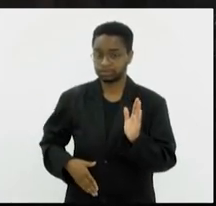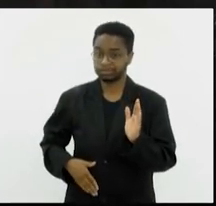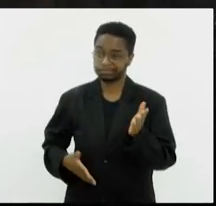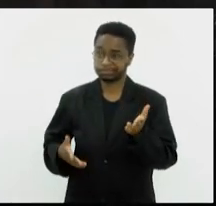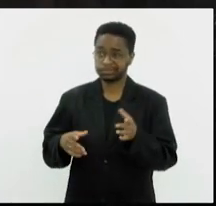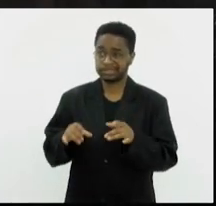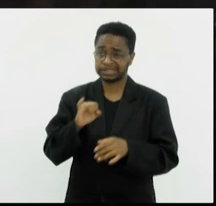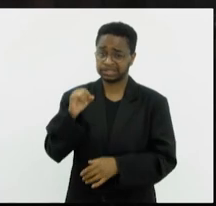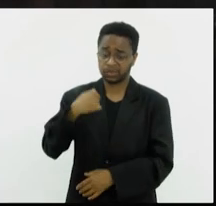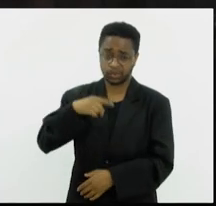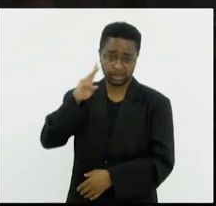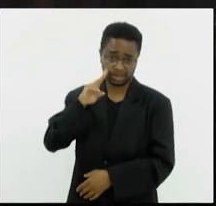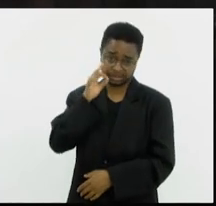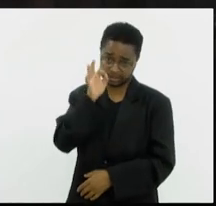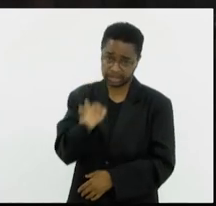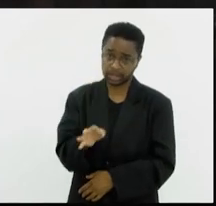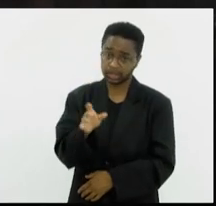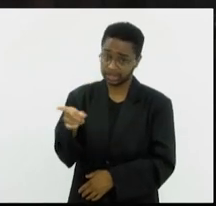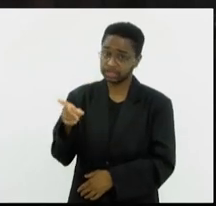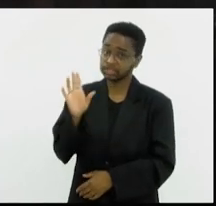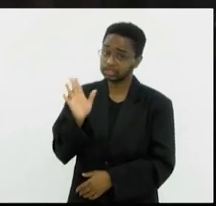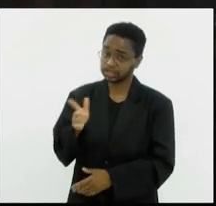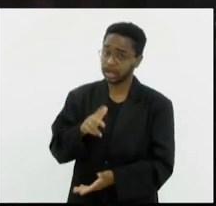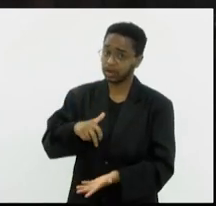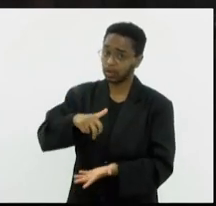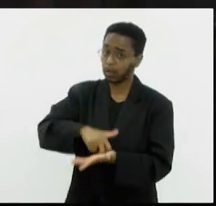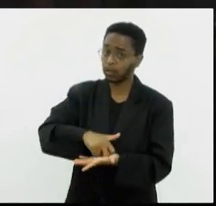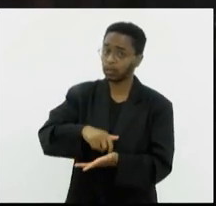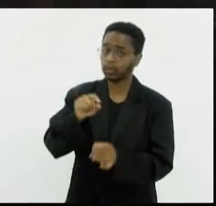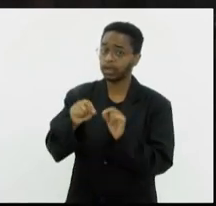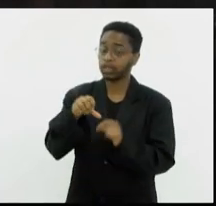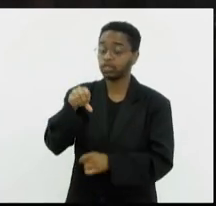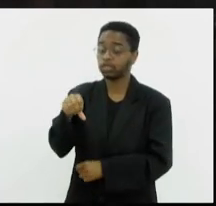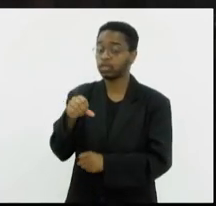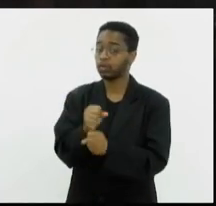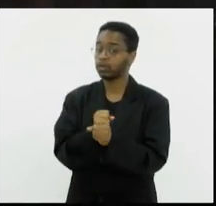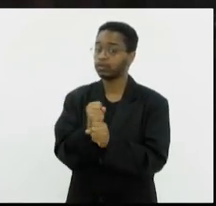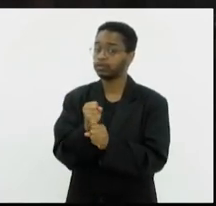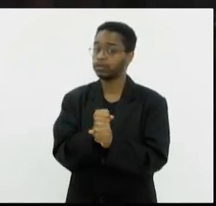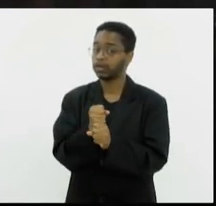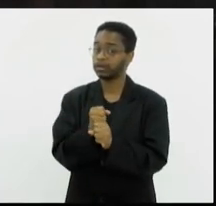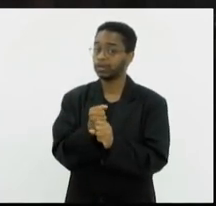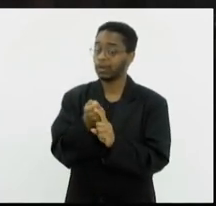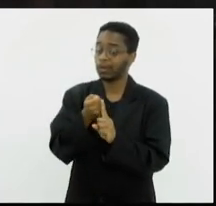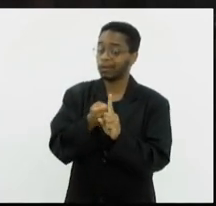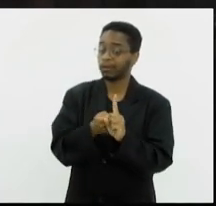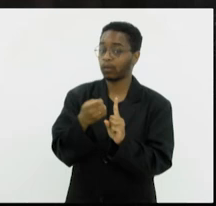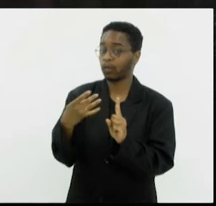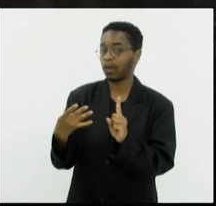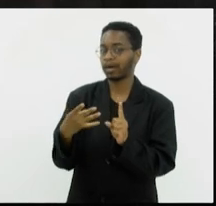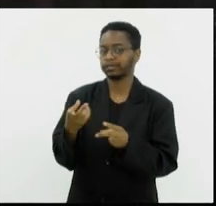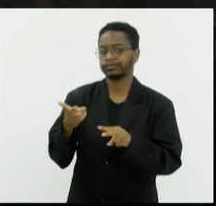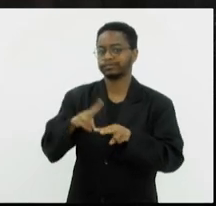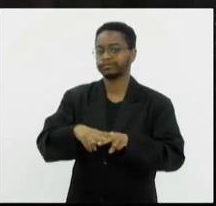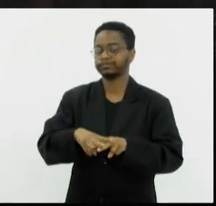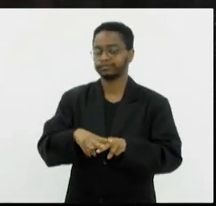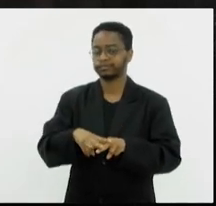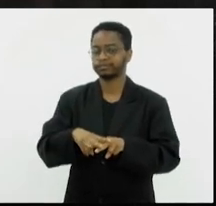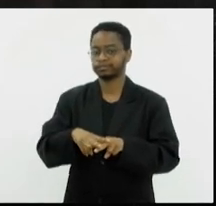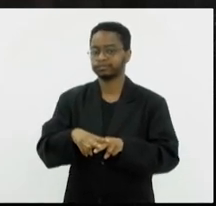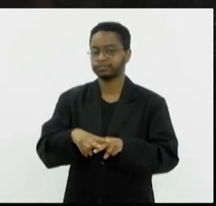de memória já estava condenado 9 anos e 4 meses de